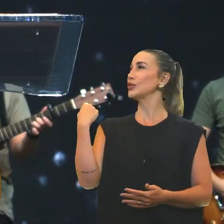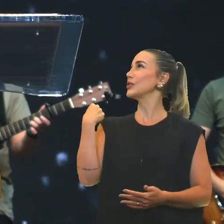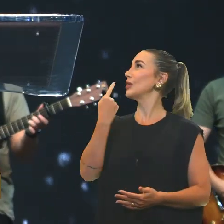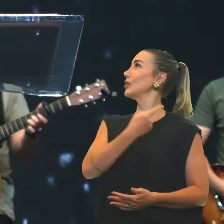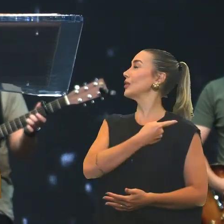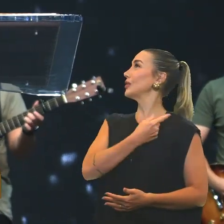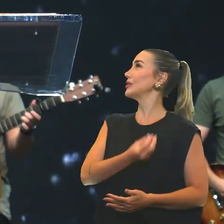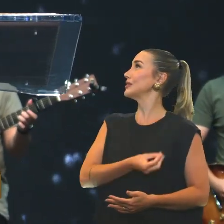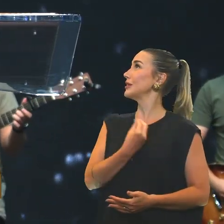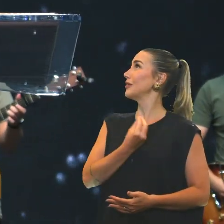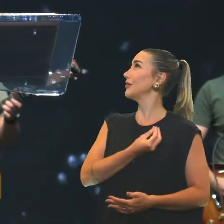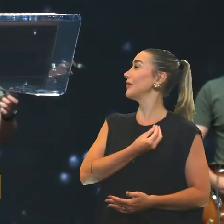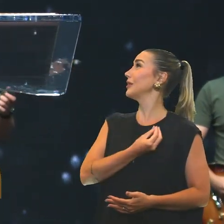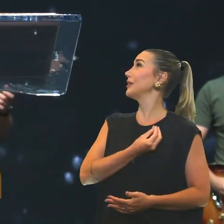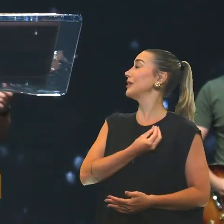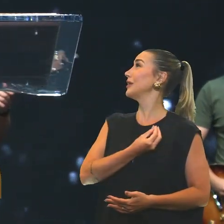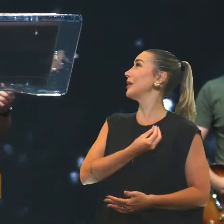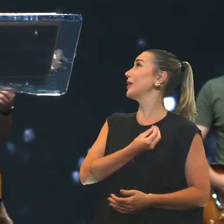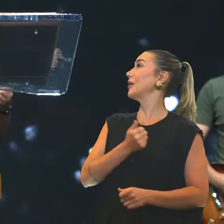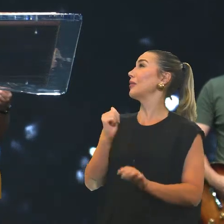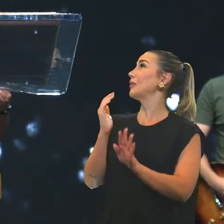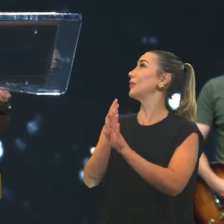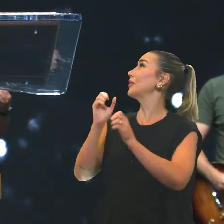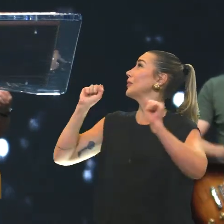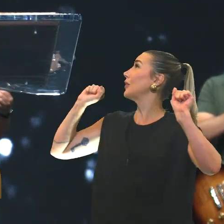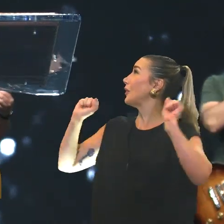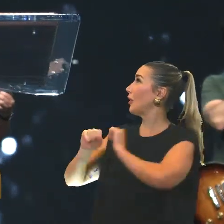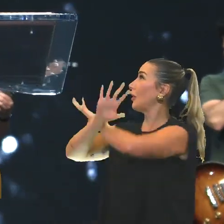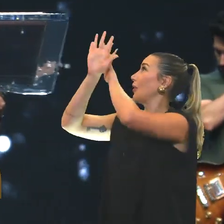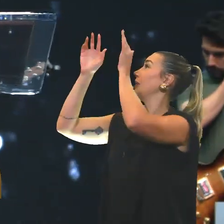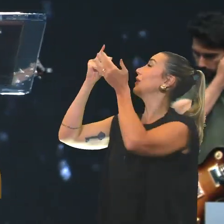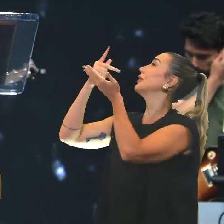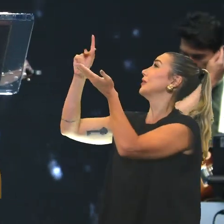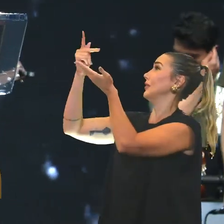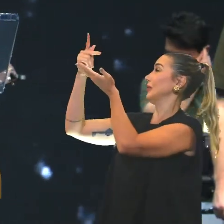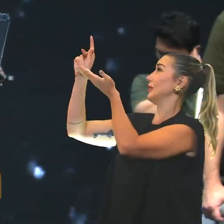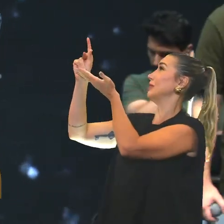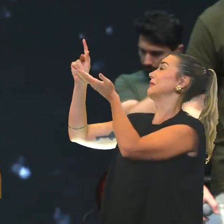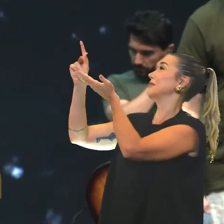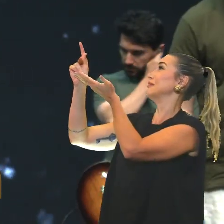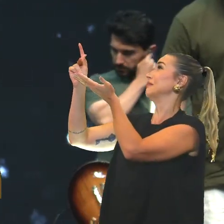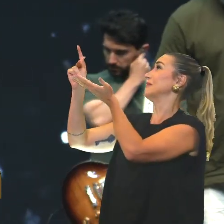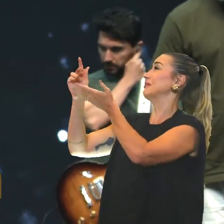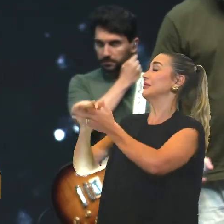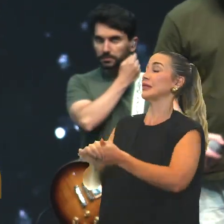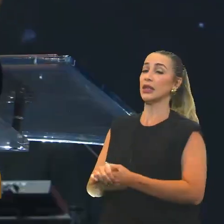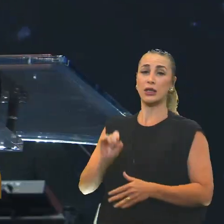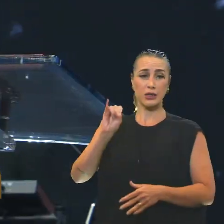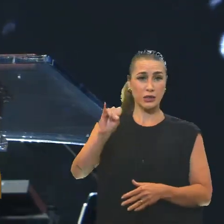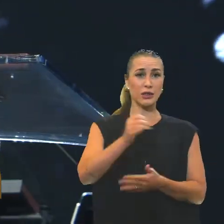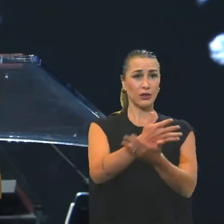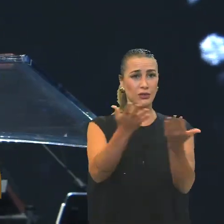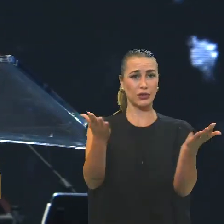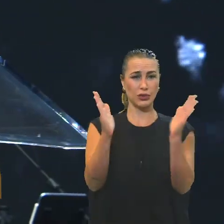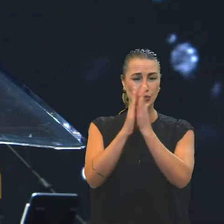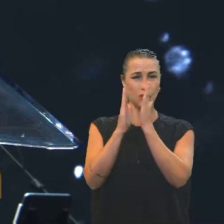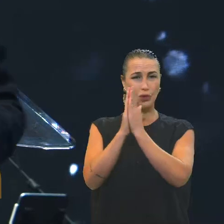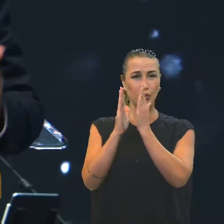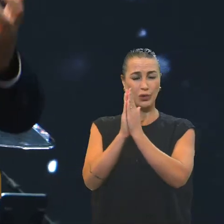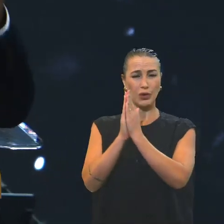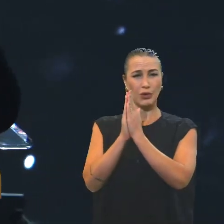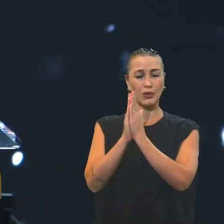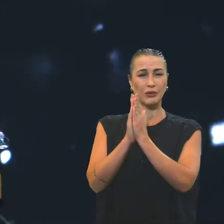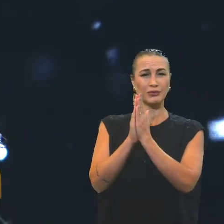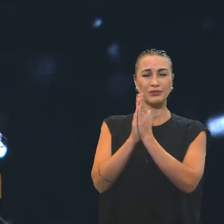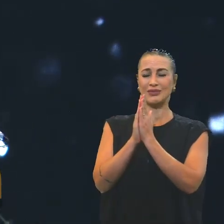de Jesus. Amém, amém, amém. Se você fez essa oração, está fazendo sentido para você isso,